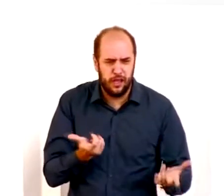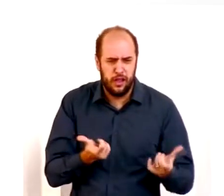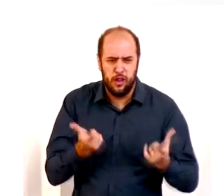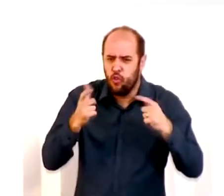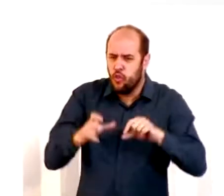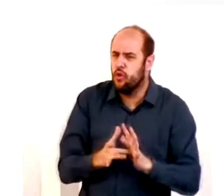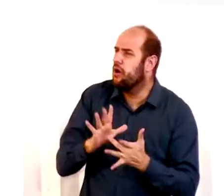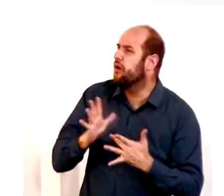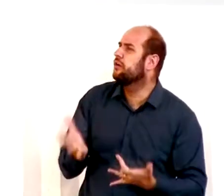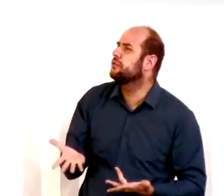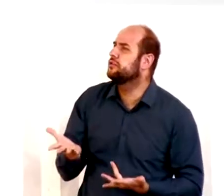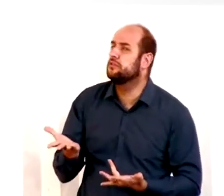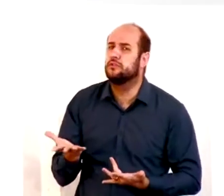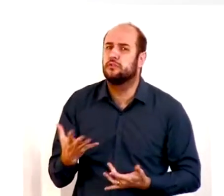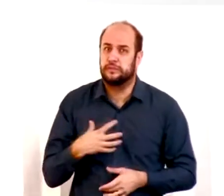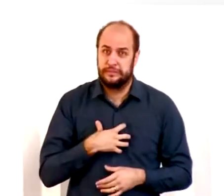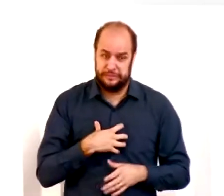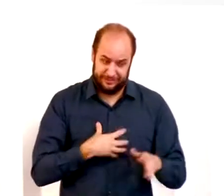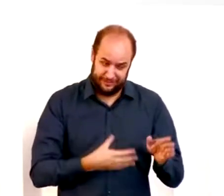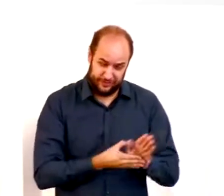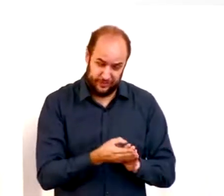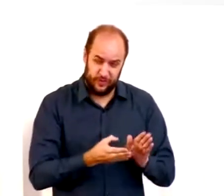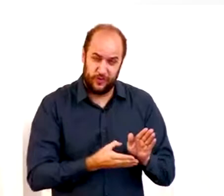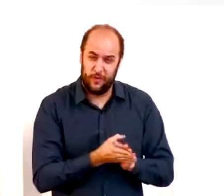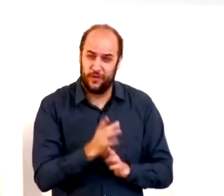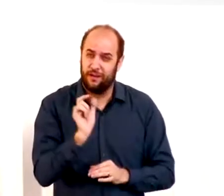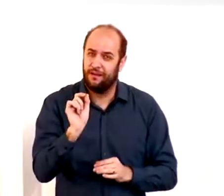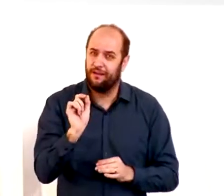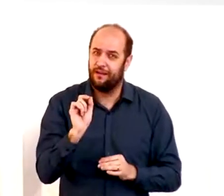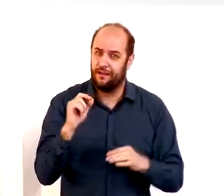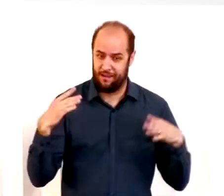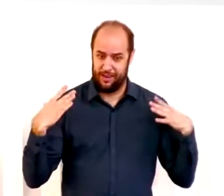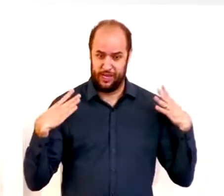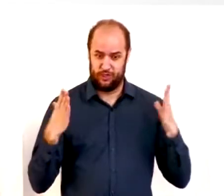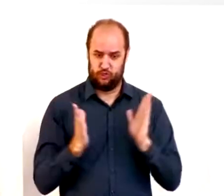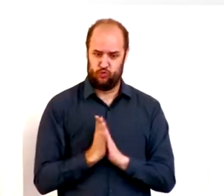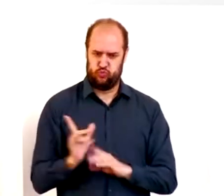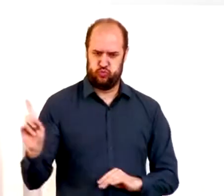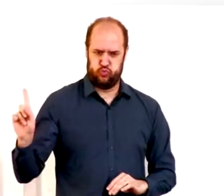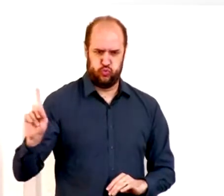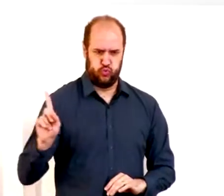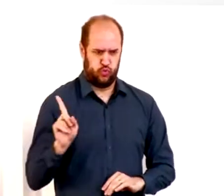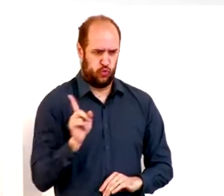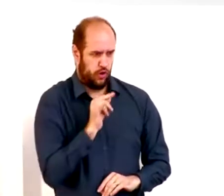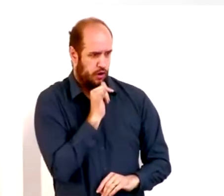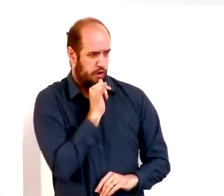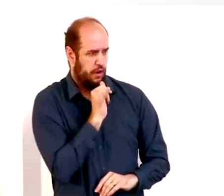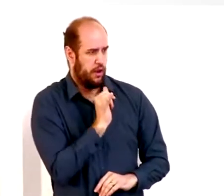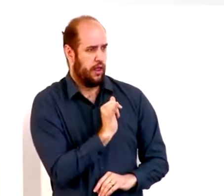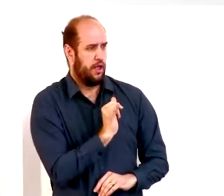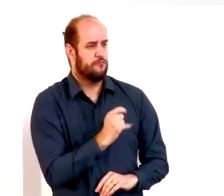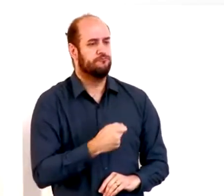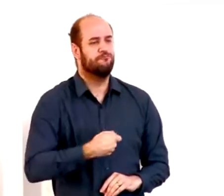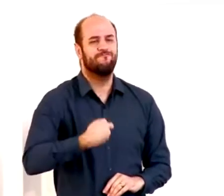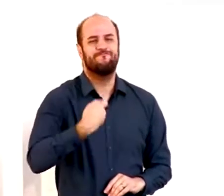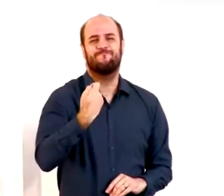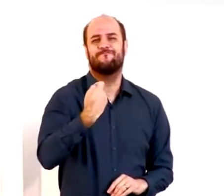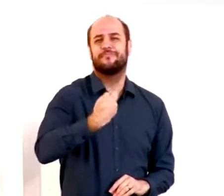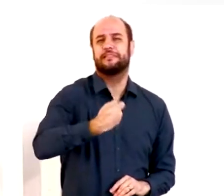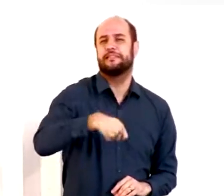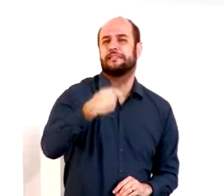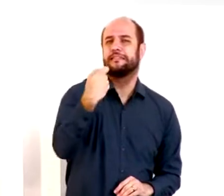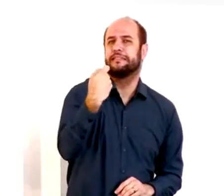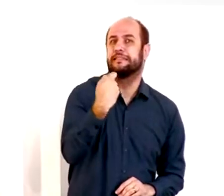ele está? E o que consola os seus corações é o que o anjo diz, era necessário que